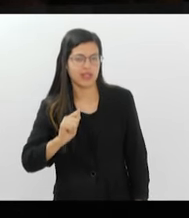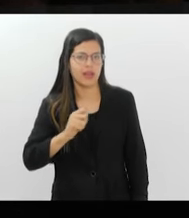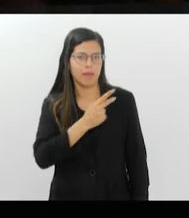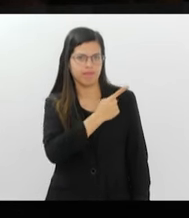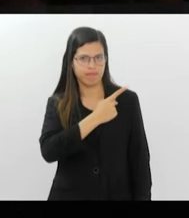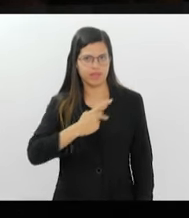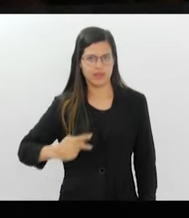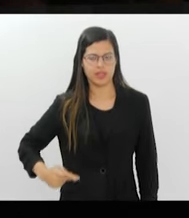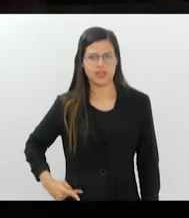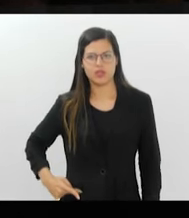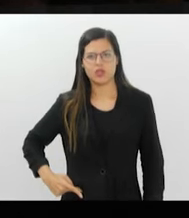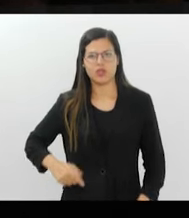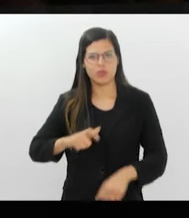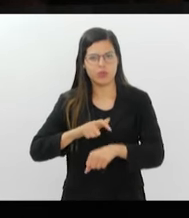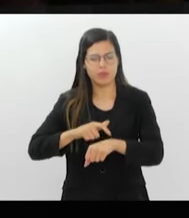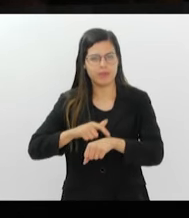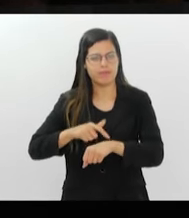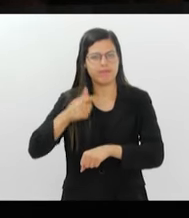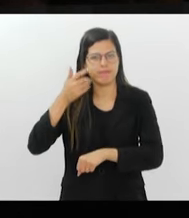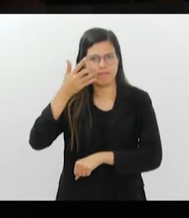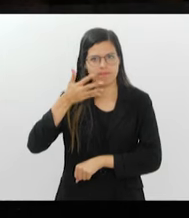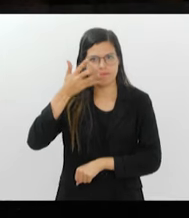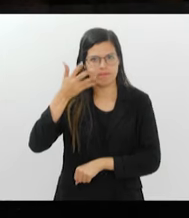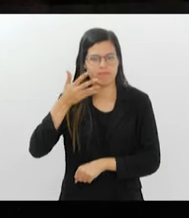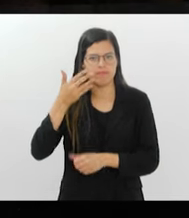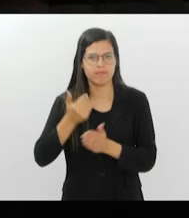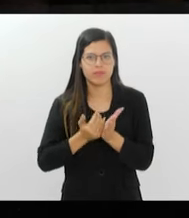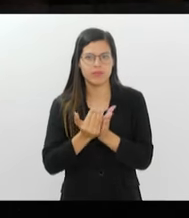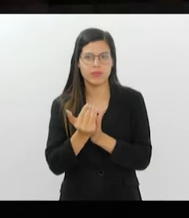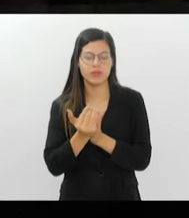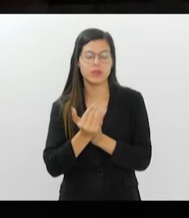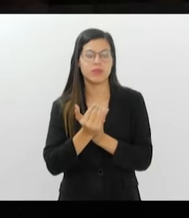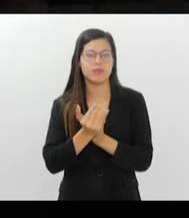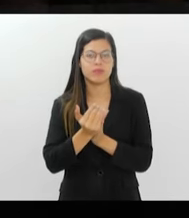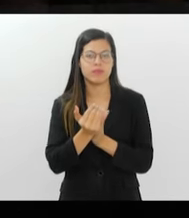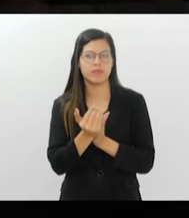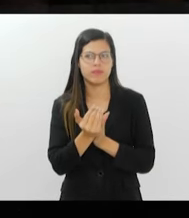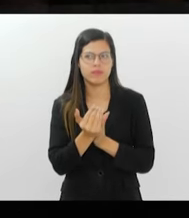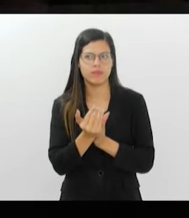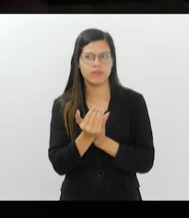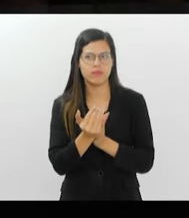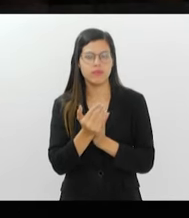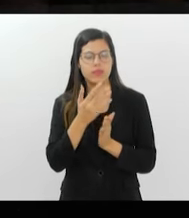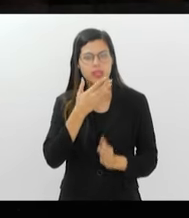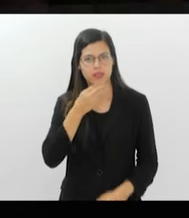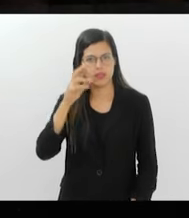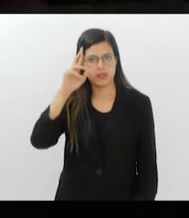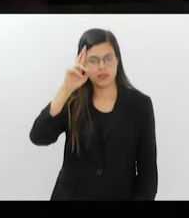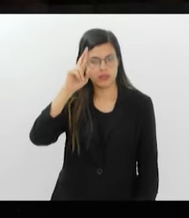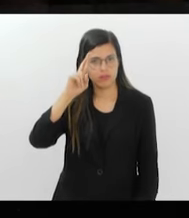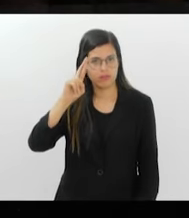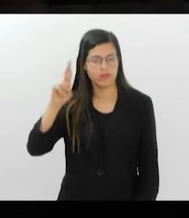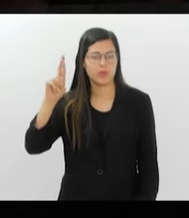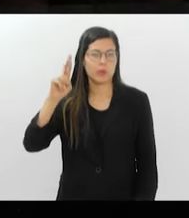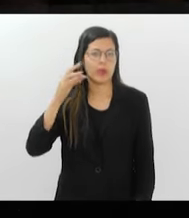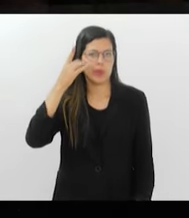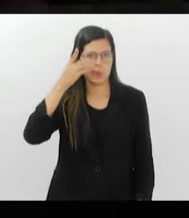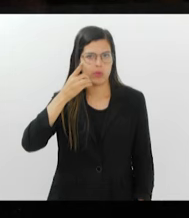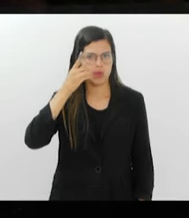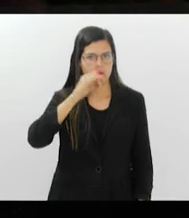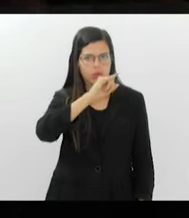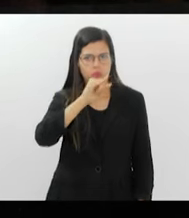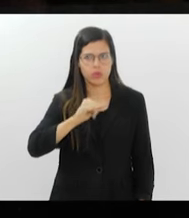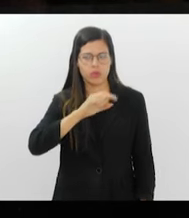presidindo o expediente inicial, senhor deputado Josemar